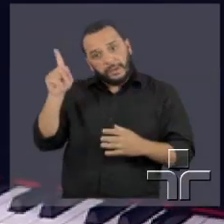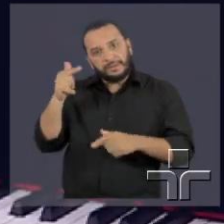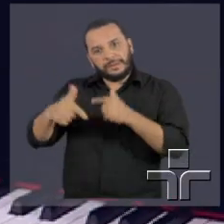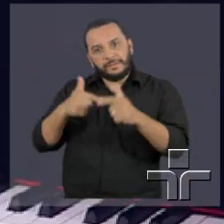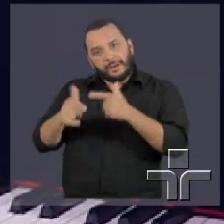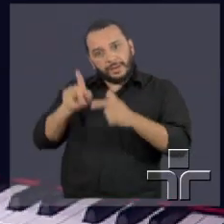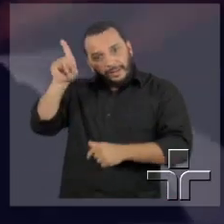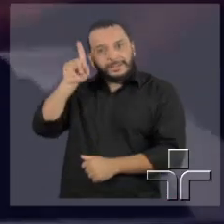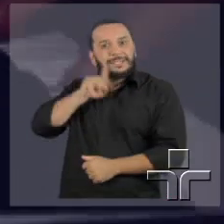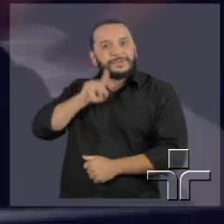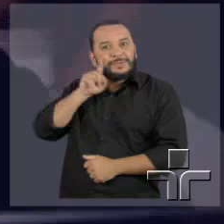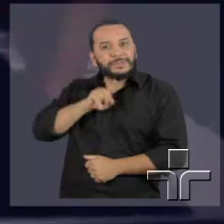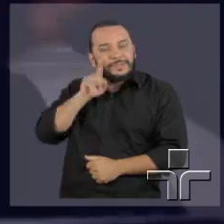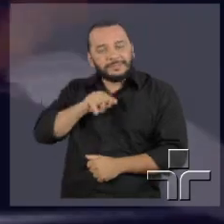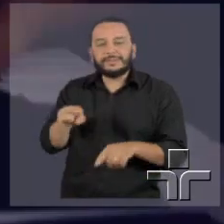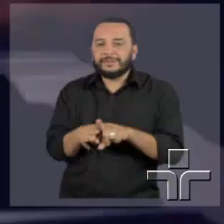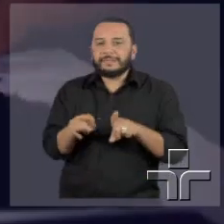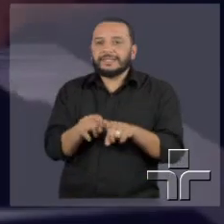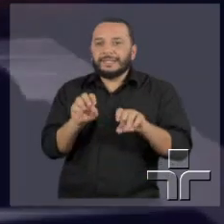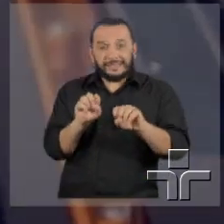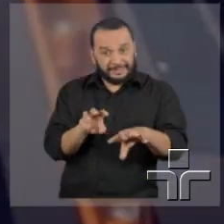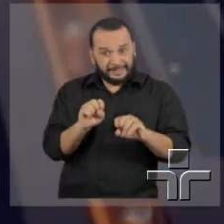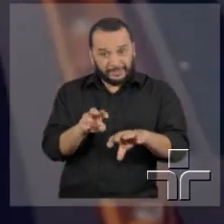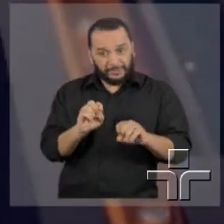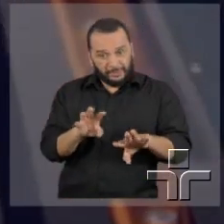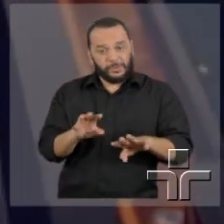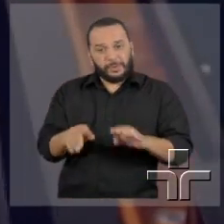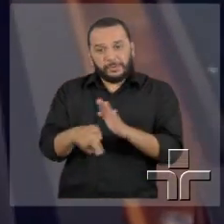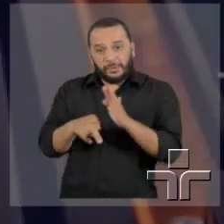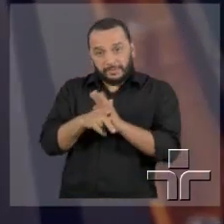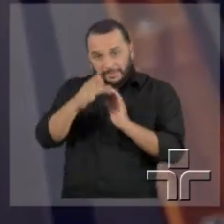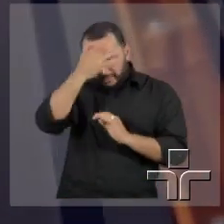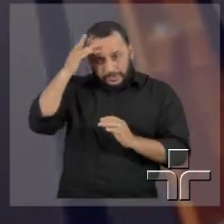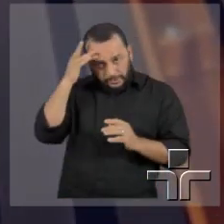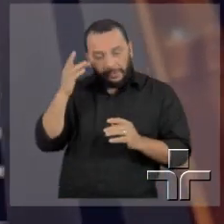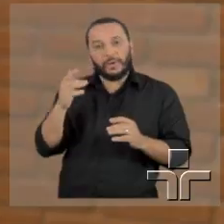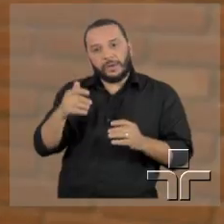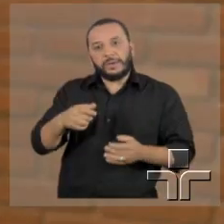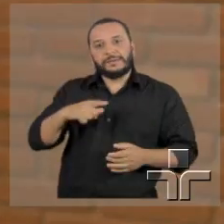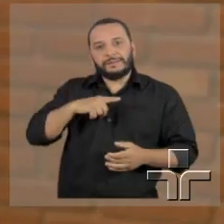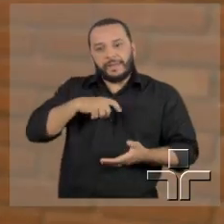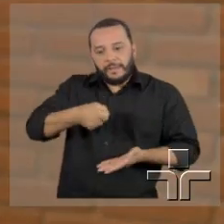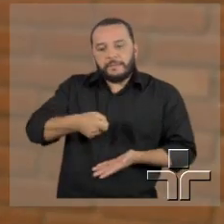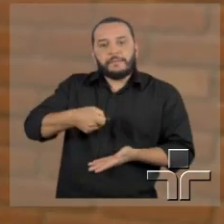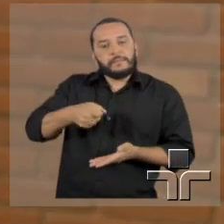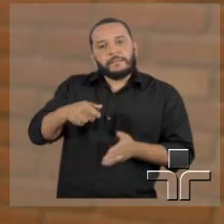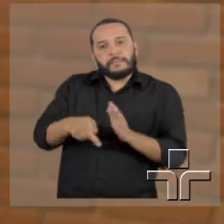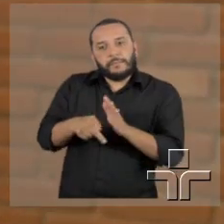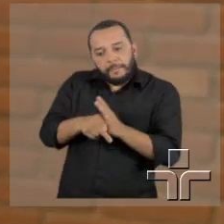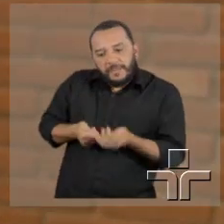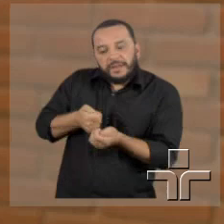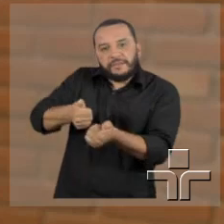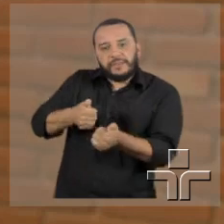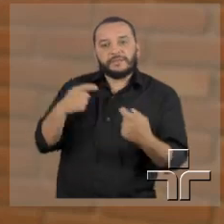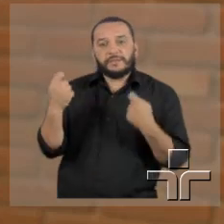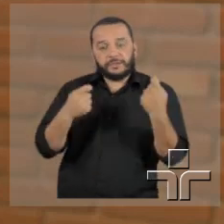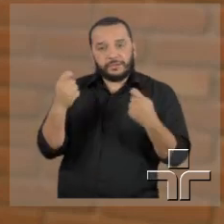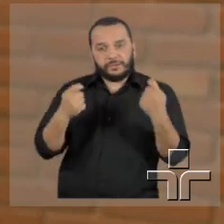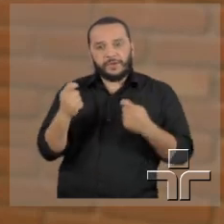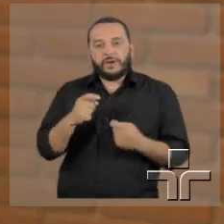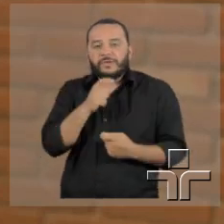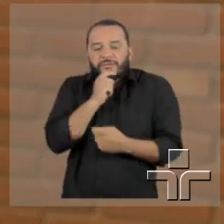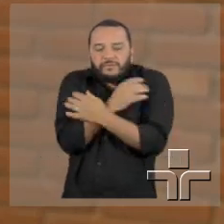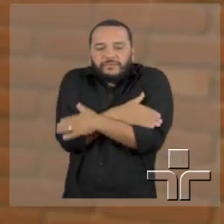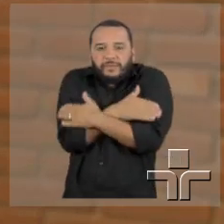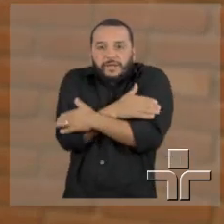nos Estados Unidos, e já deu aula aos bolsistas do Festival de Inverno de Campos do Jordão. Eu gostaria de dividir essa